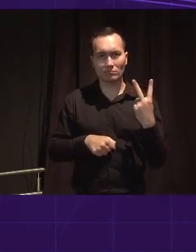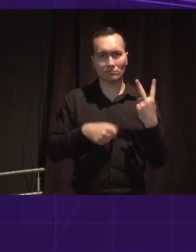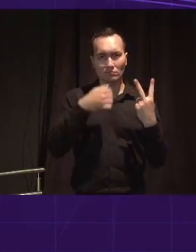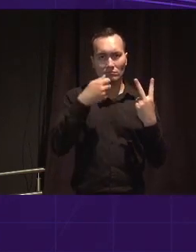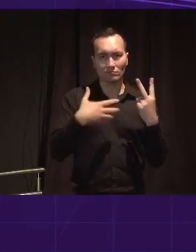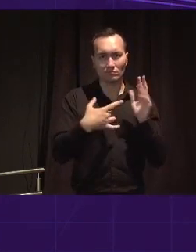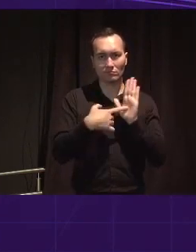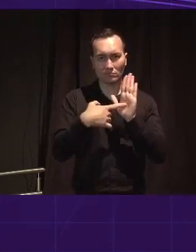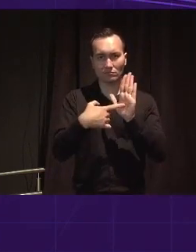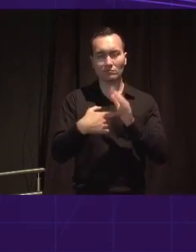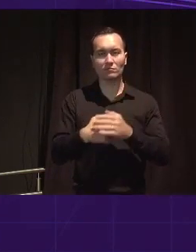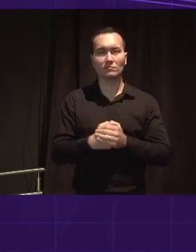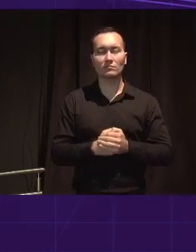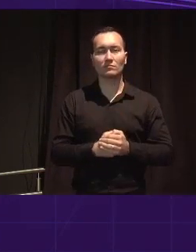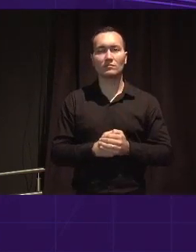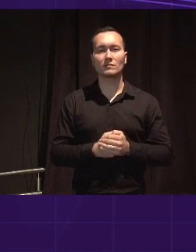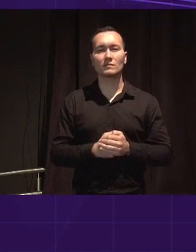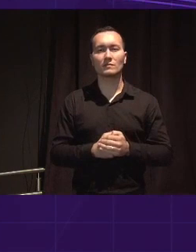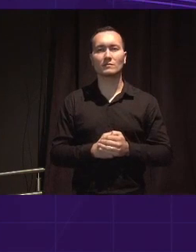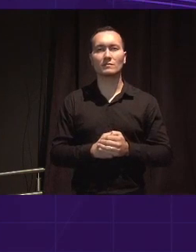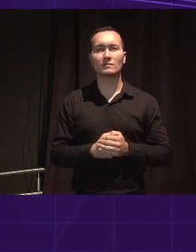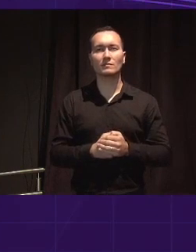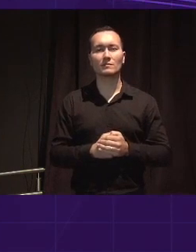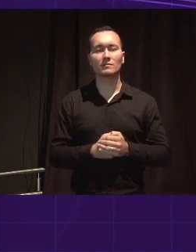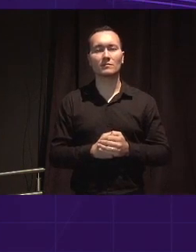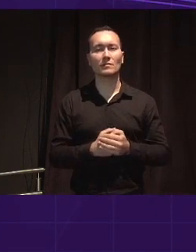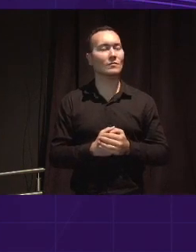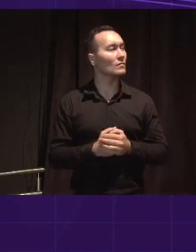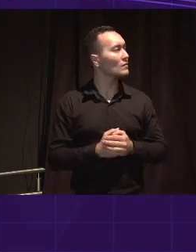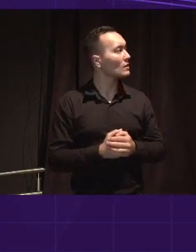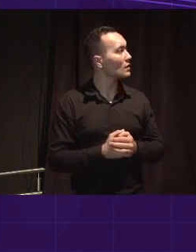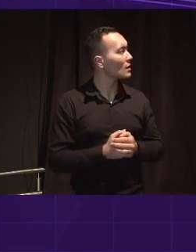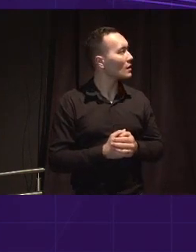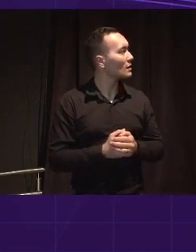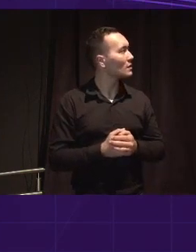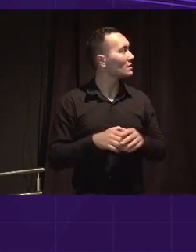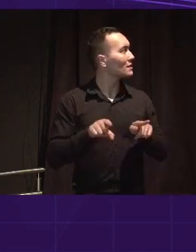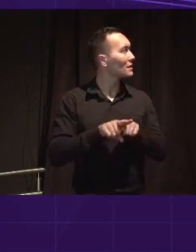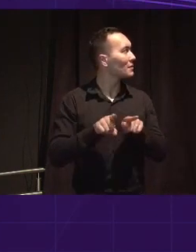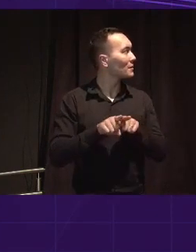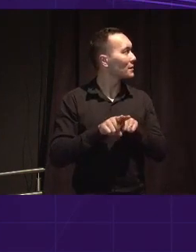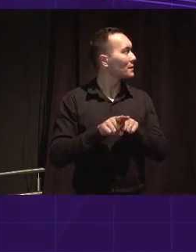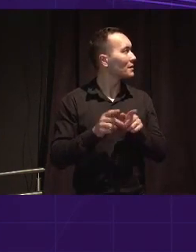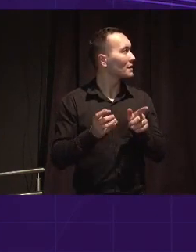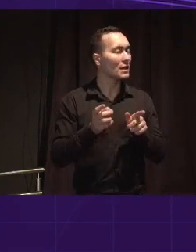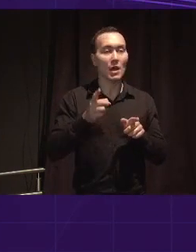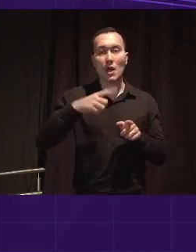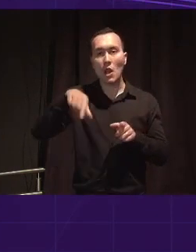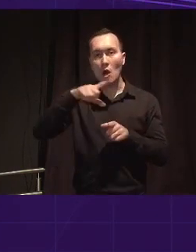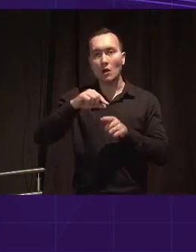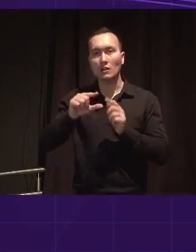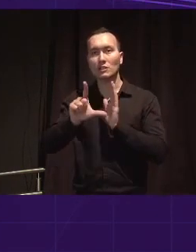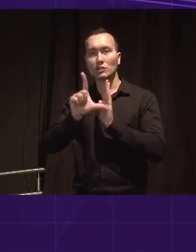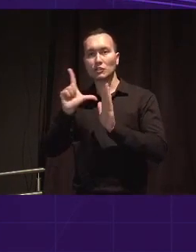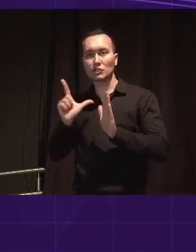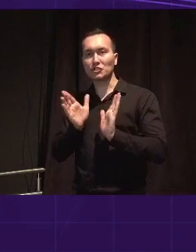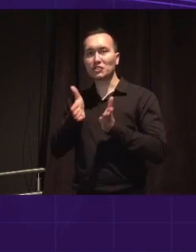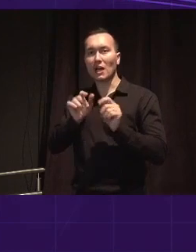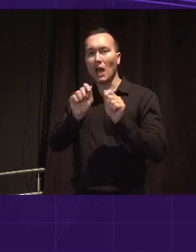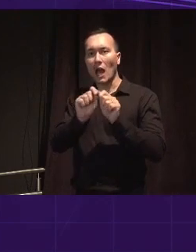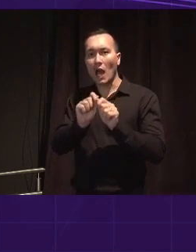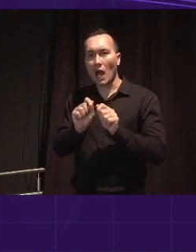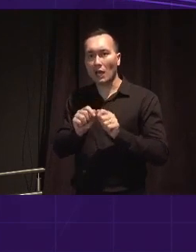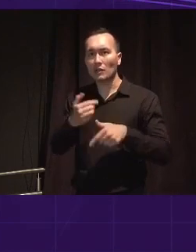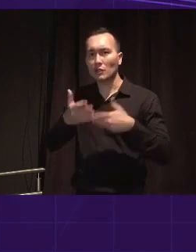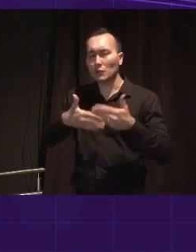nossa organização, essa união, né, que criou esse superpoder que a gente considera aqui, os resultados que a gente obteve fazendo esse